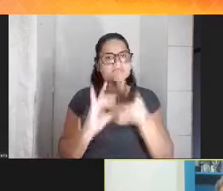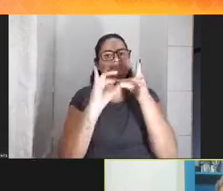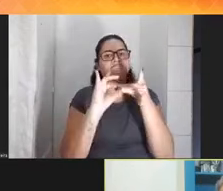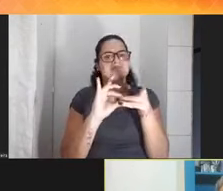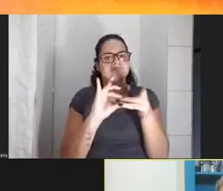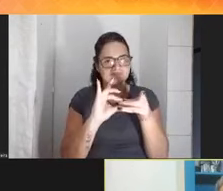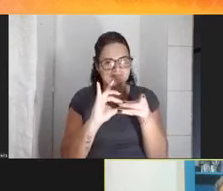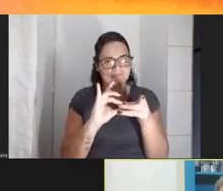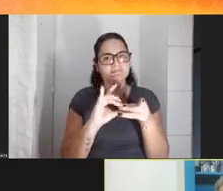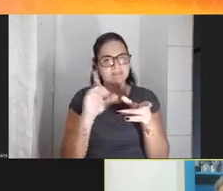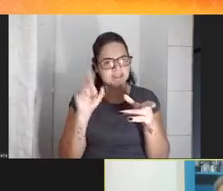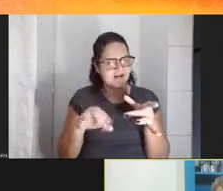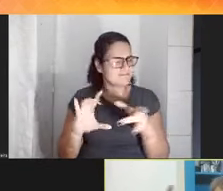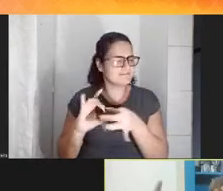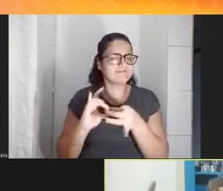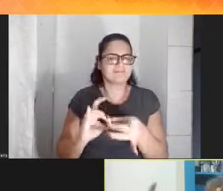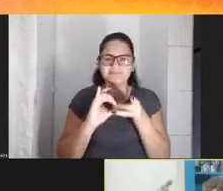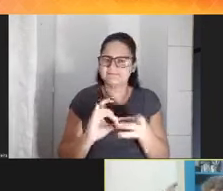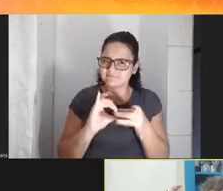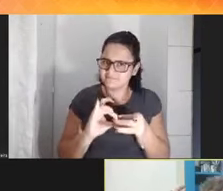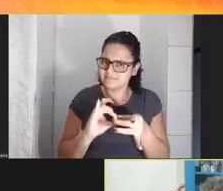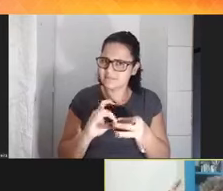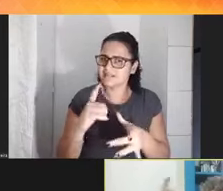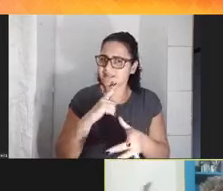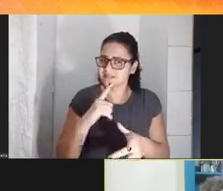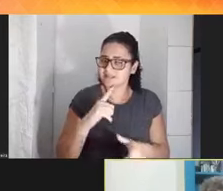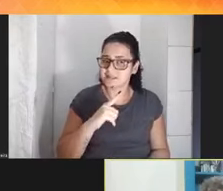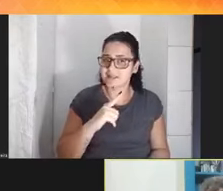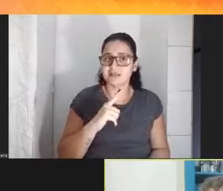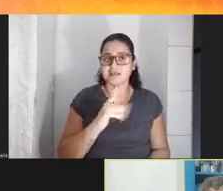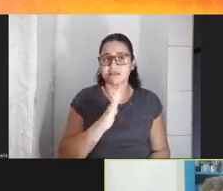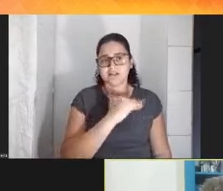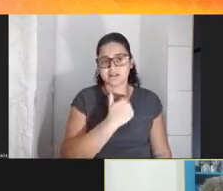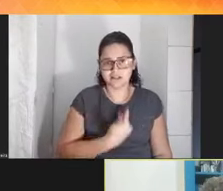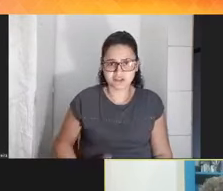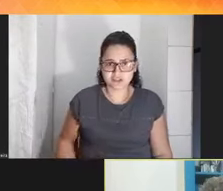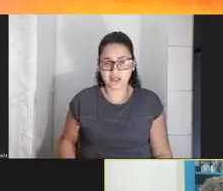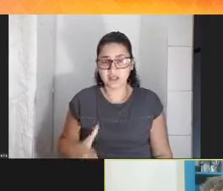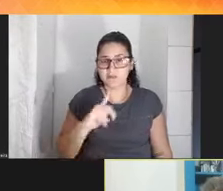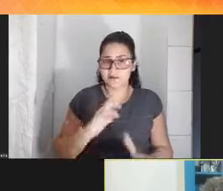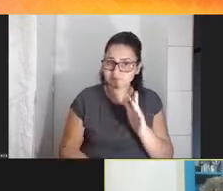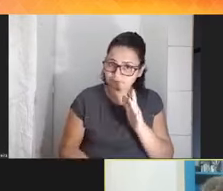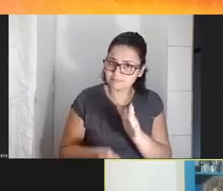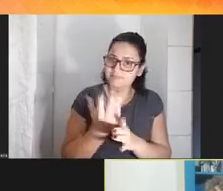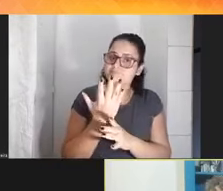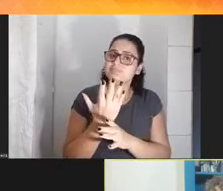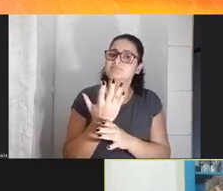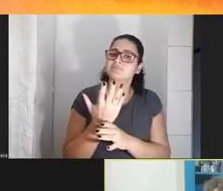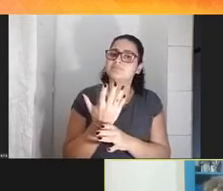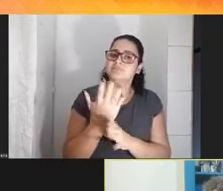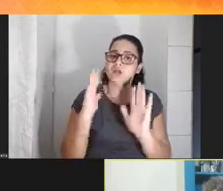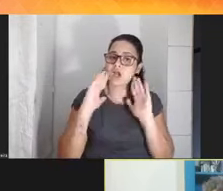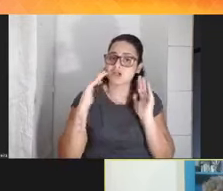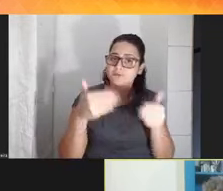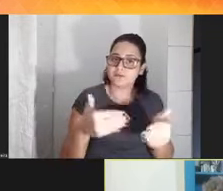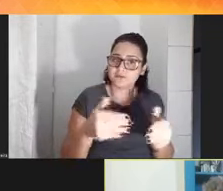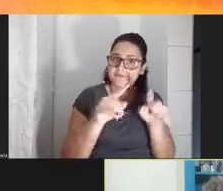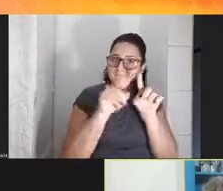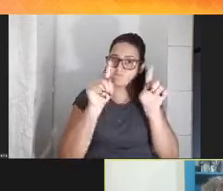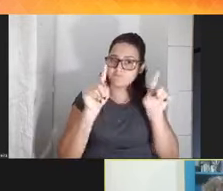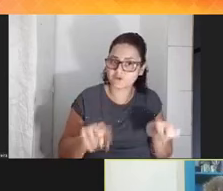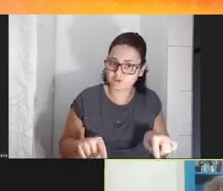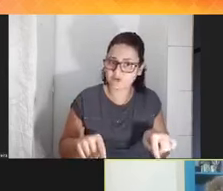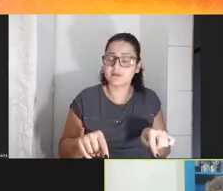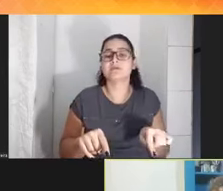Essa unidade que se tem, o Estado pode ter uma entidade específica dos funcionários, segmentos